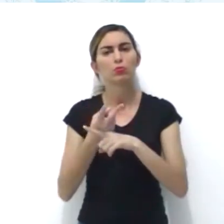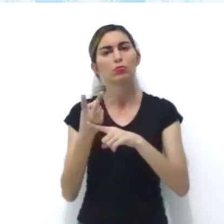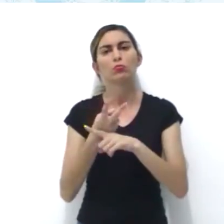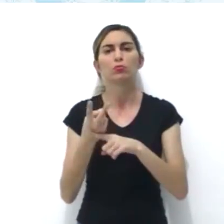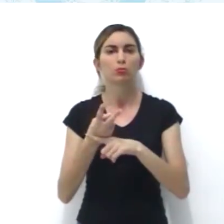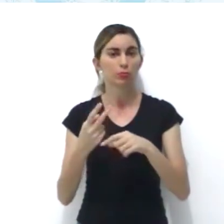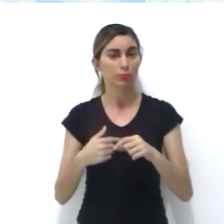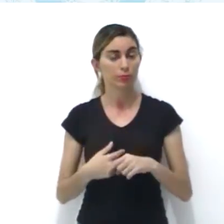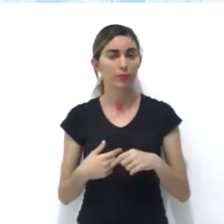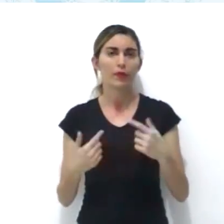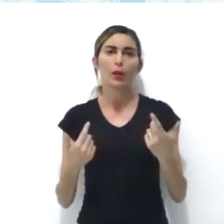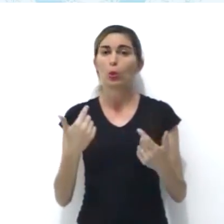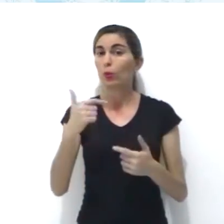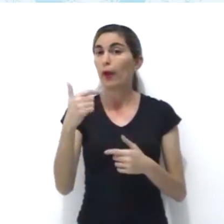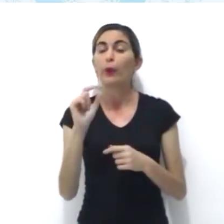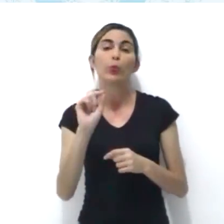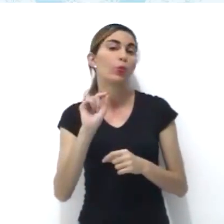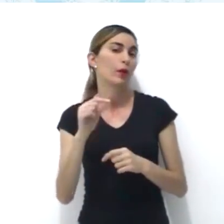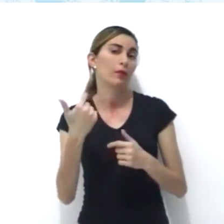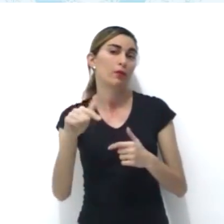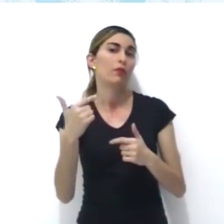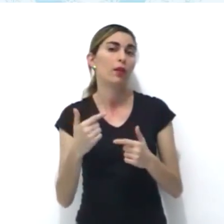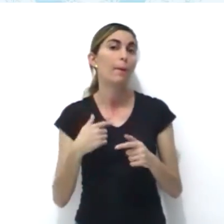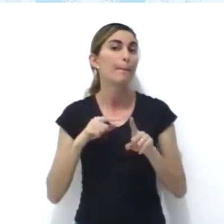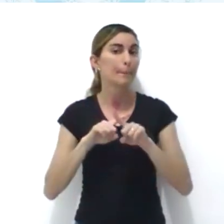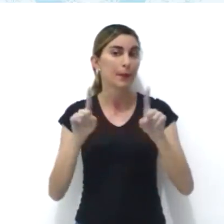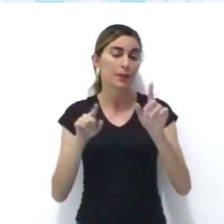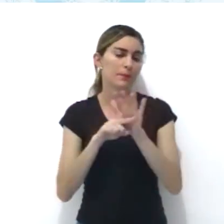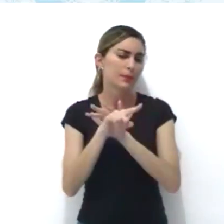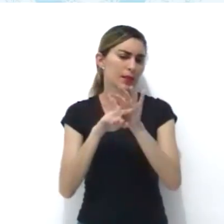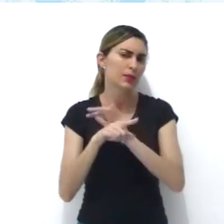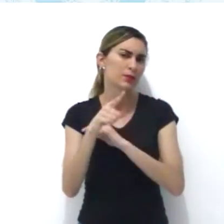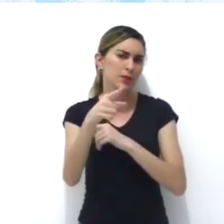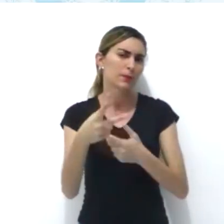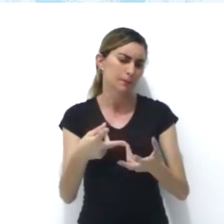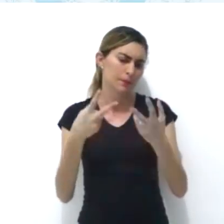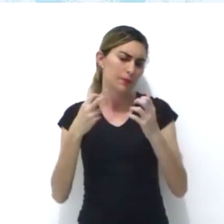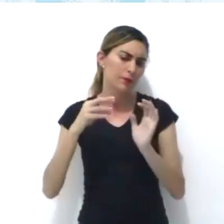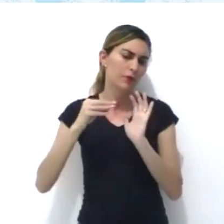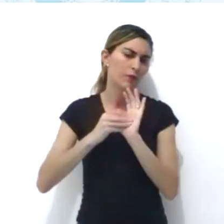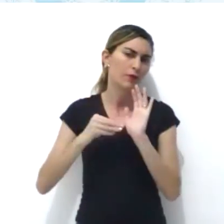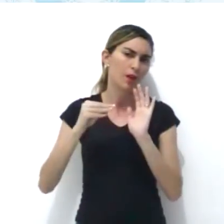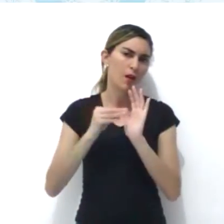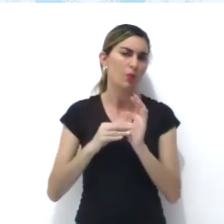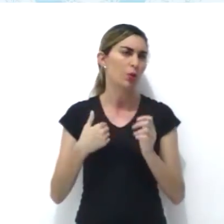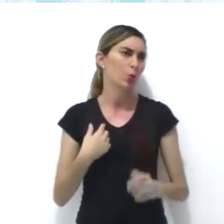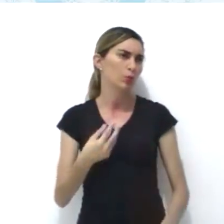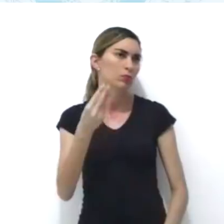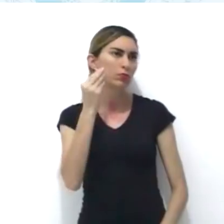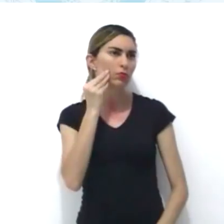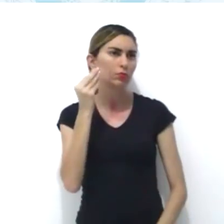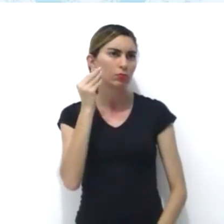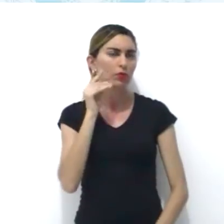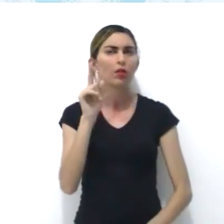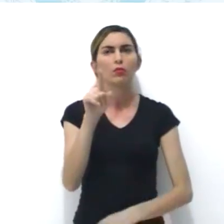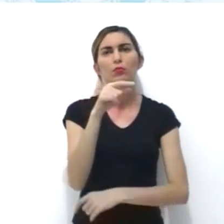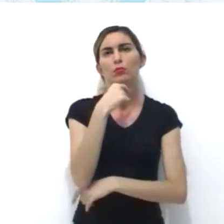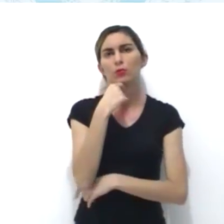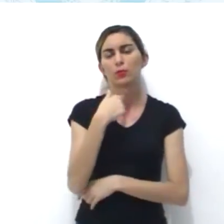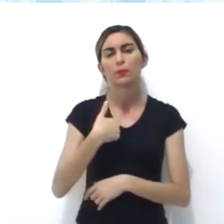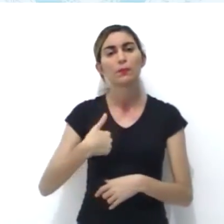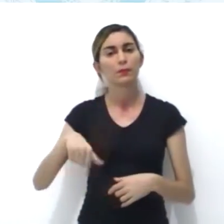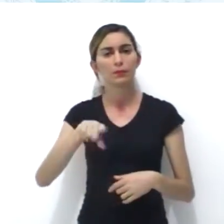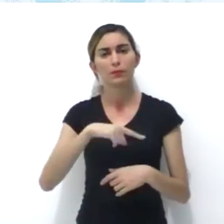tenho que procurar, mas se sua pesquisa você percebe que falta ali, puxa, eu queria fazer um